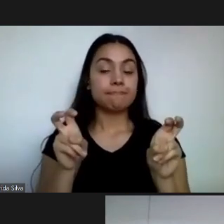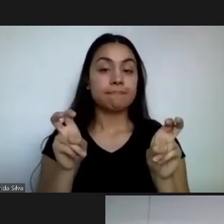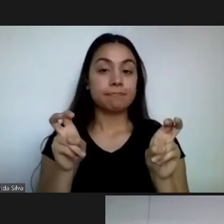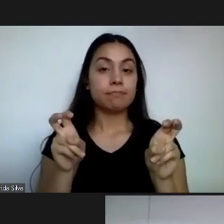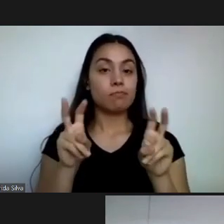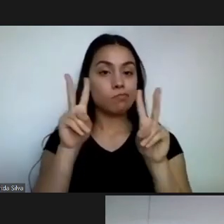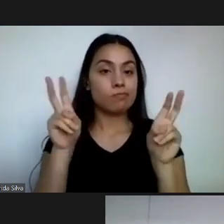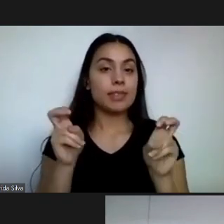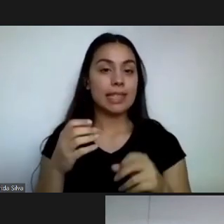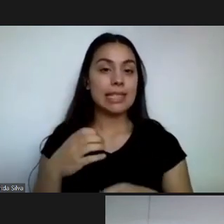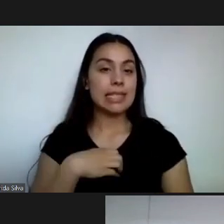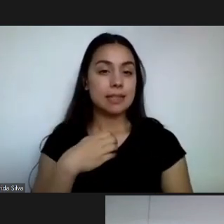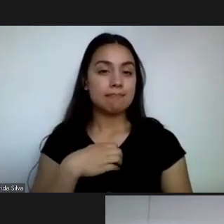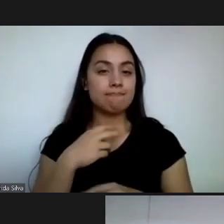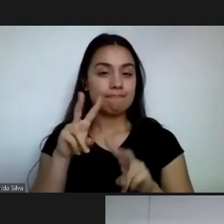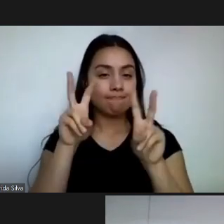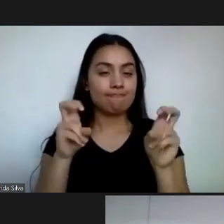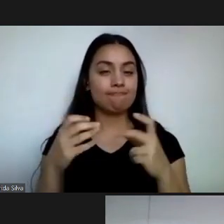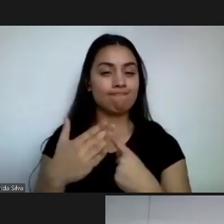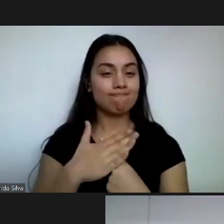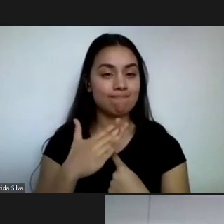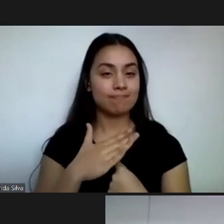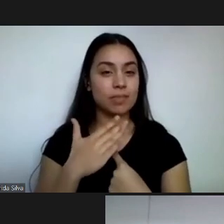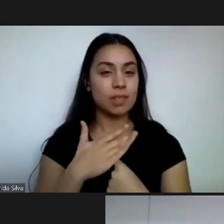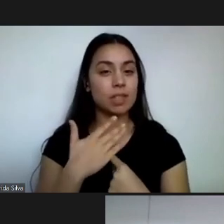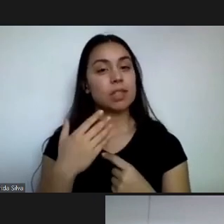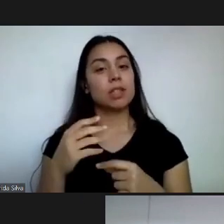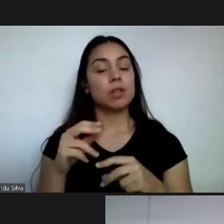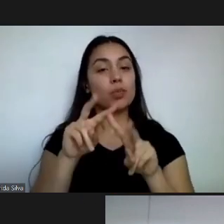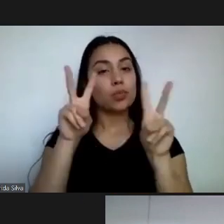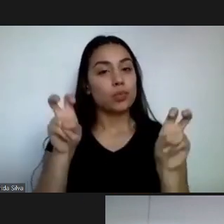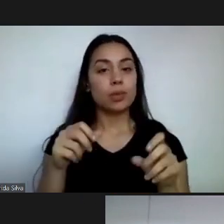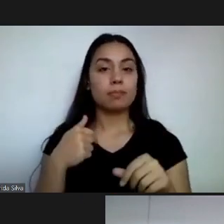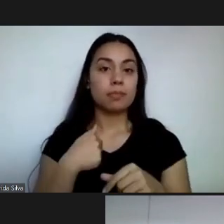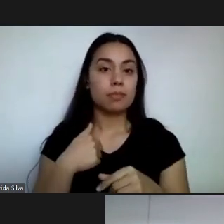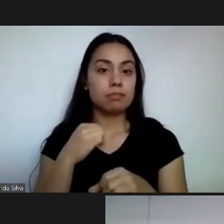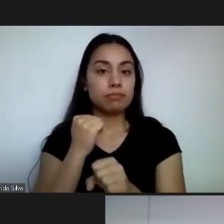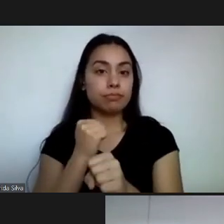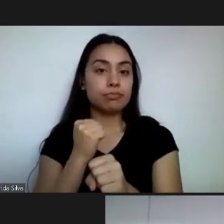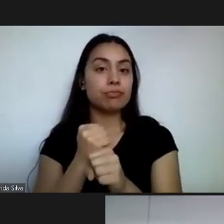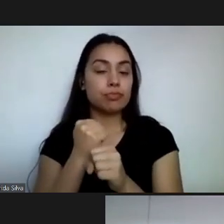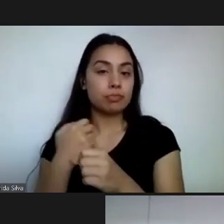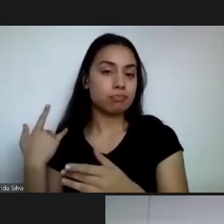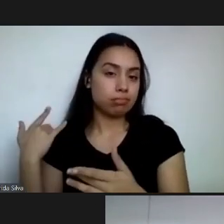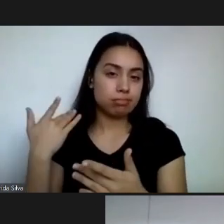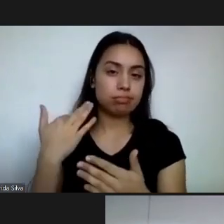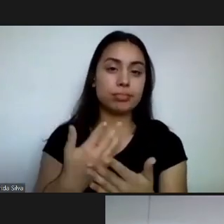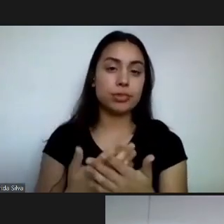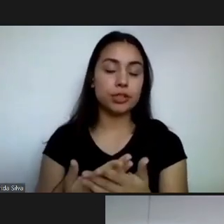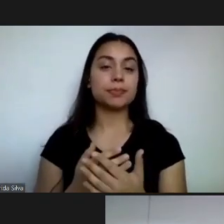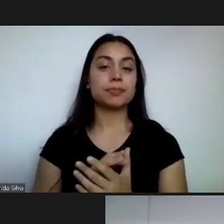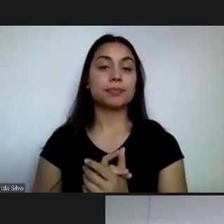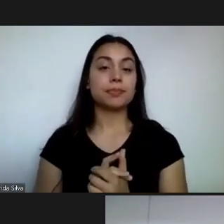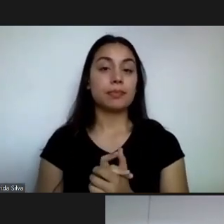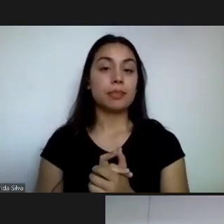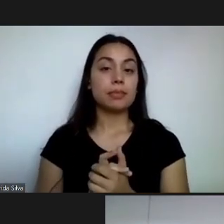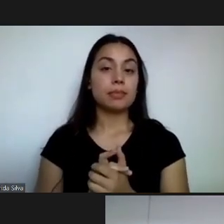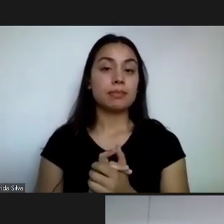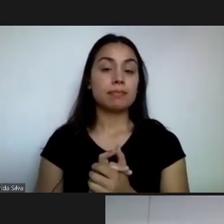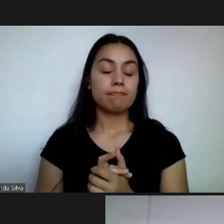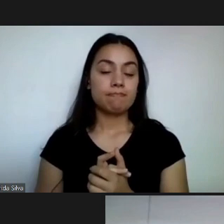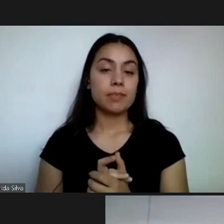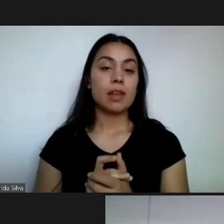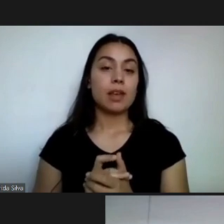toca pessoalmente, com o qual trabalho já há imenso tempo e que, como falámos ainda há pouco em off, continuamos a ter que, sim, que de